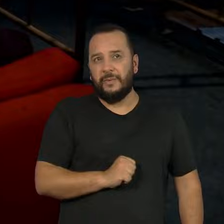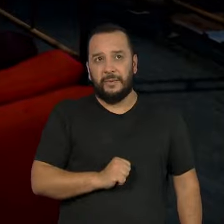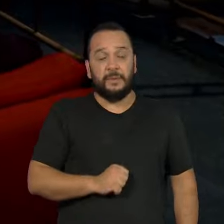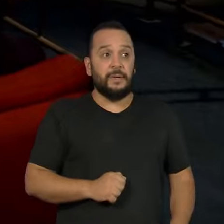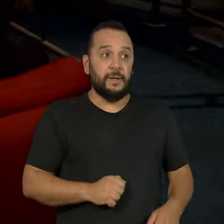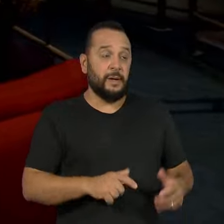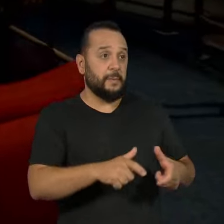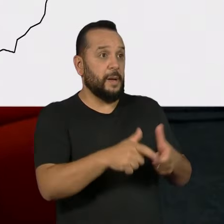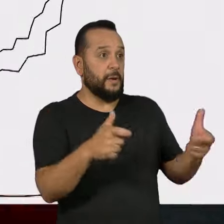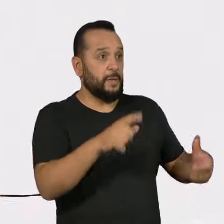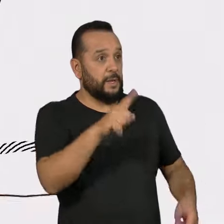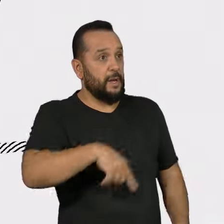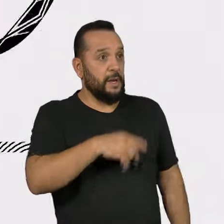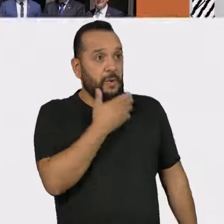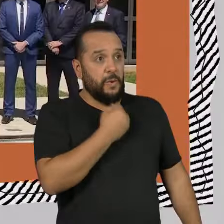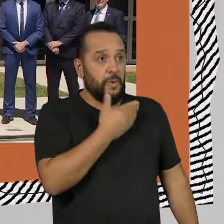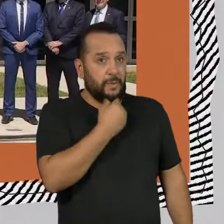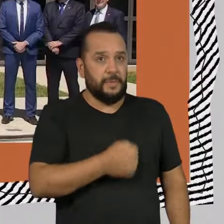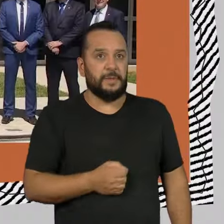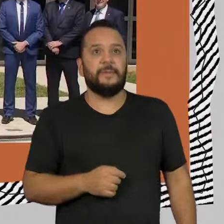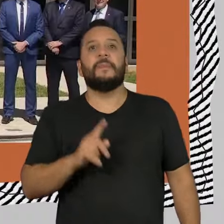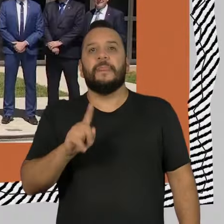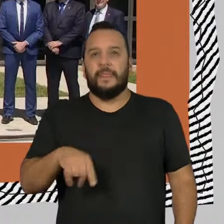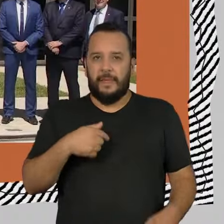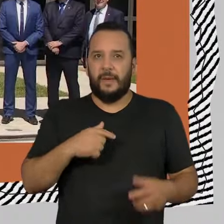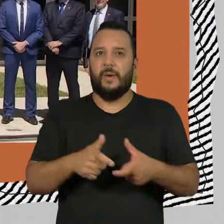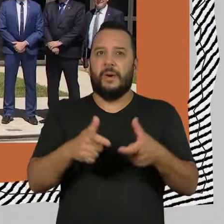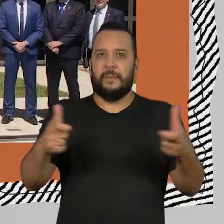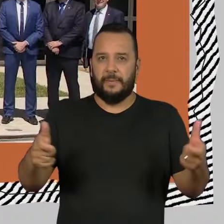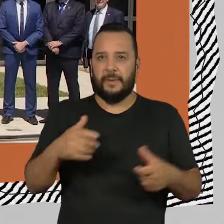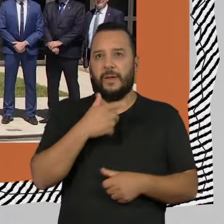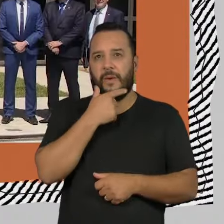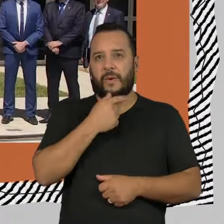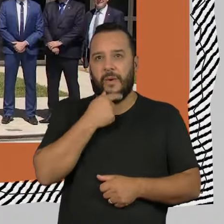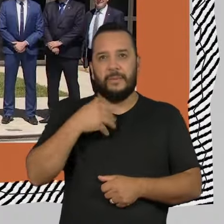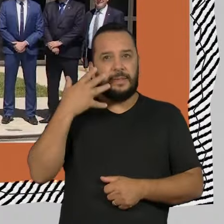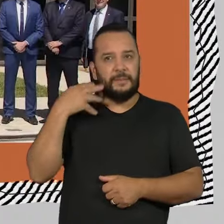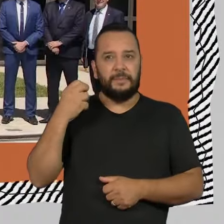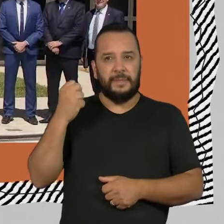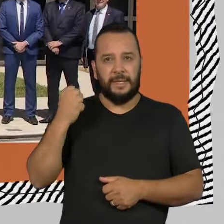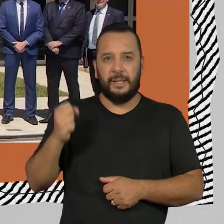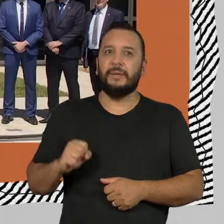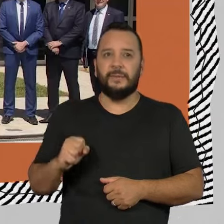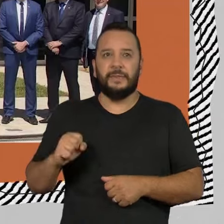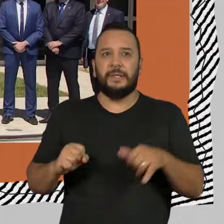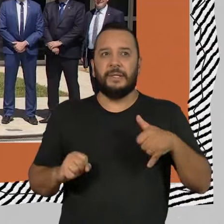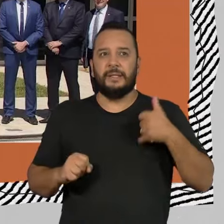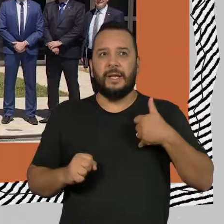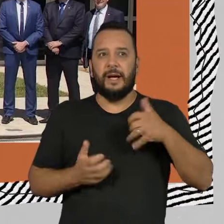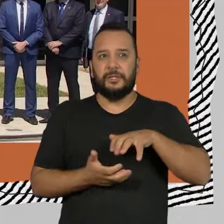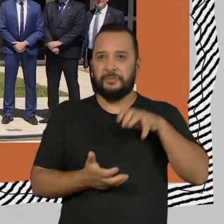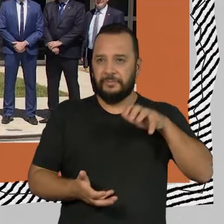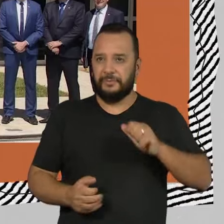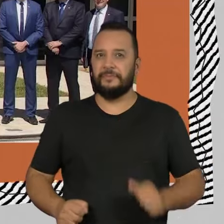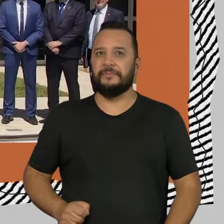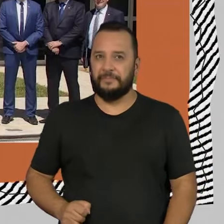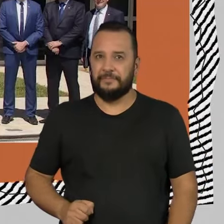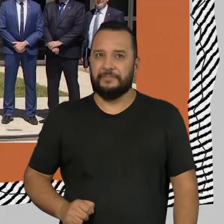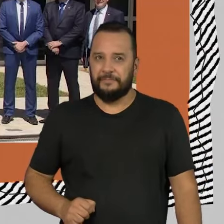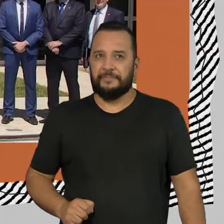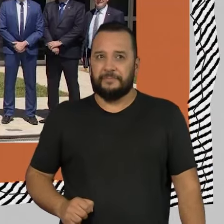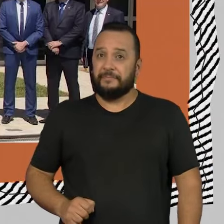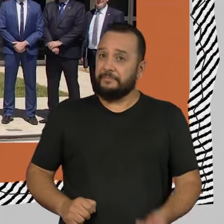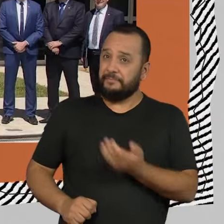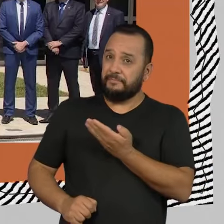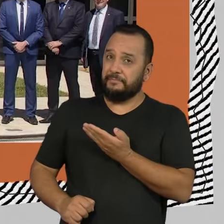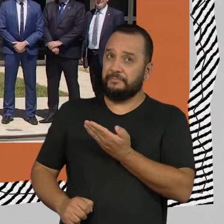homens né Isso já dá para perceber a maioria de homens brancos de mais idade isso é a foto